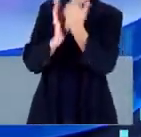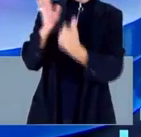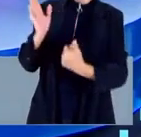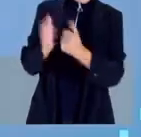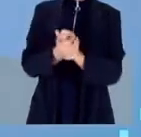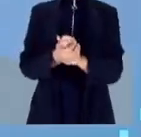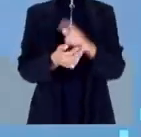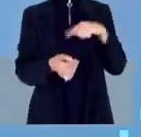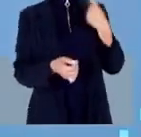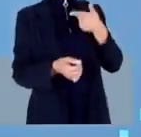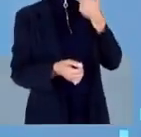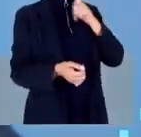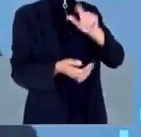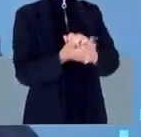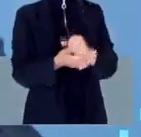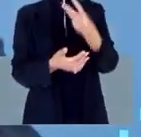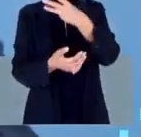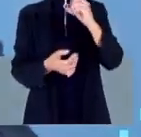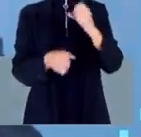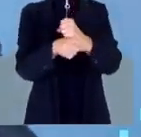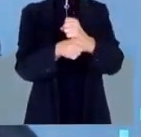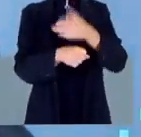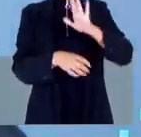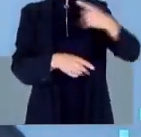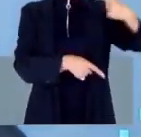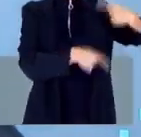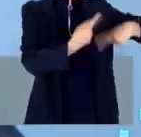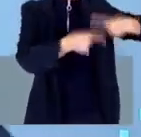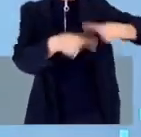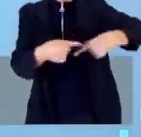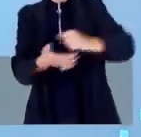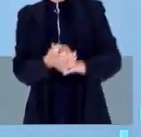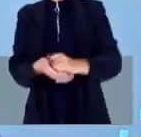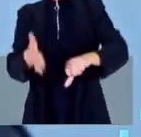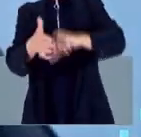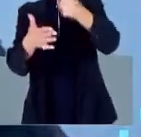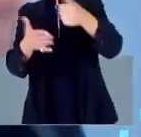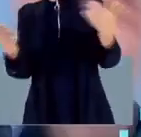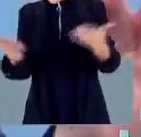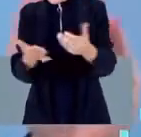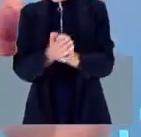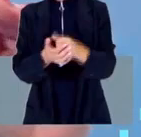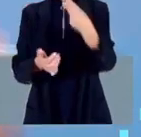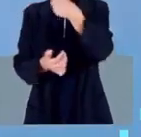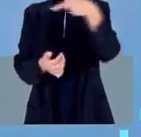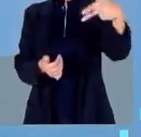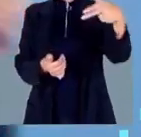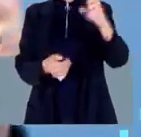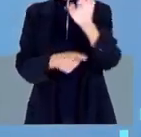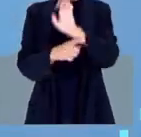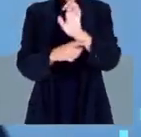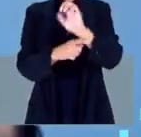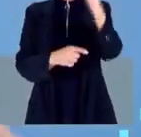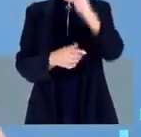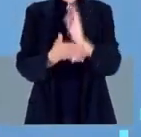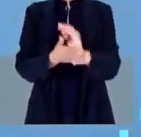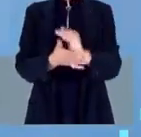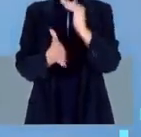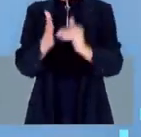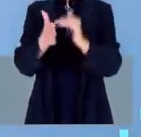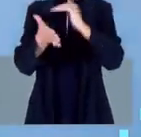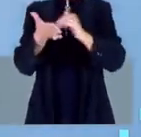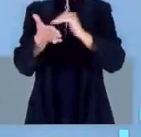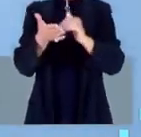nós conseguimos há 30 anos a gente discute isso pela primeira vez os 27 resultados do Brasil todo secretário de fazenda